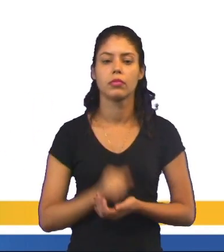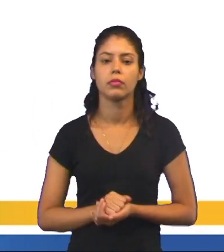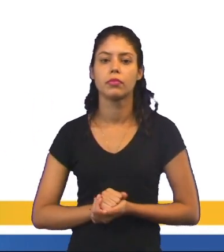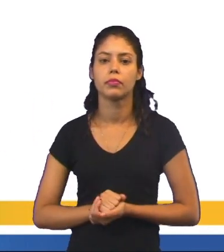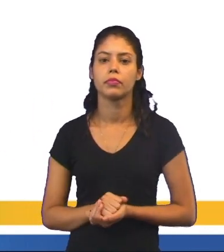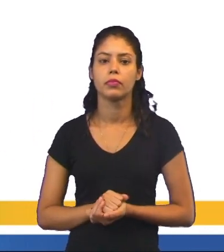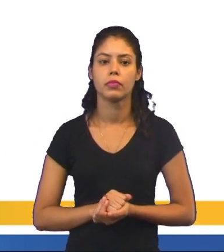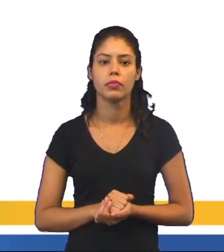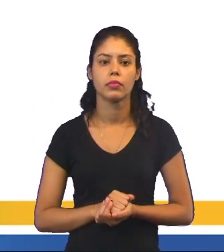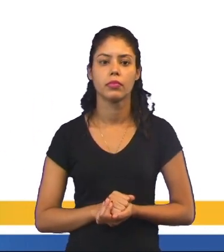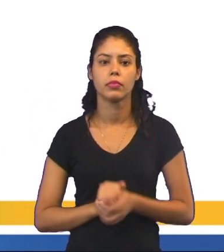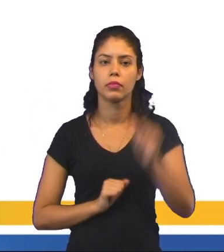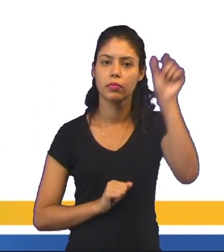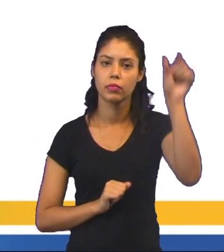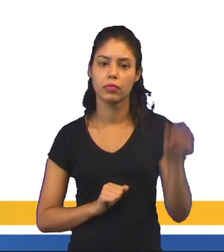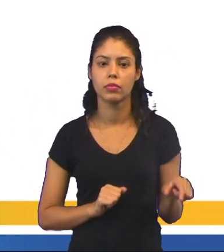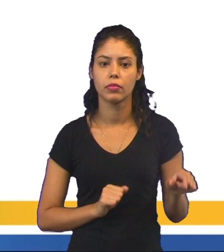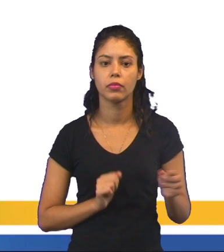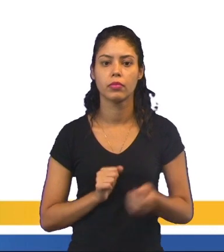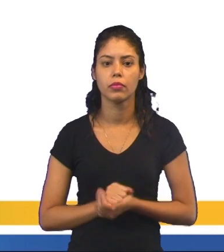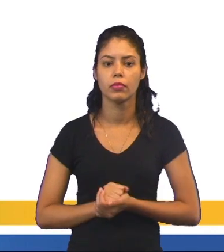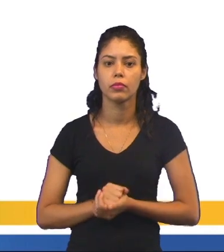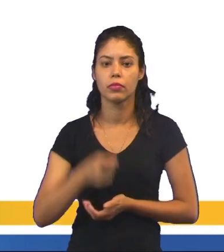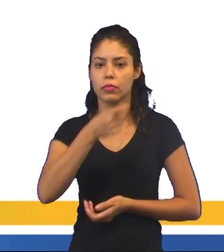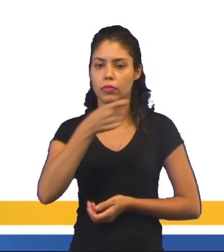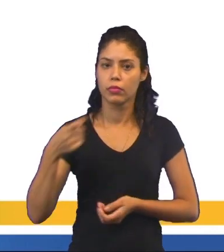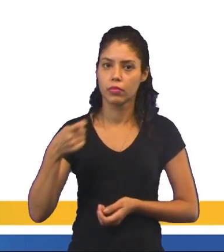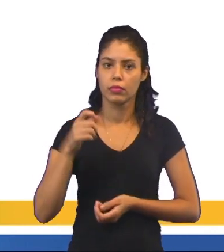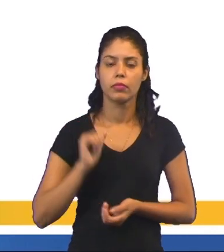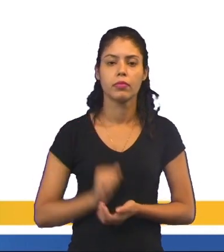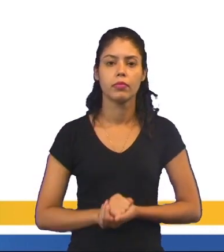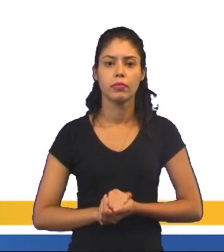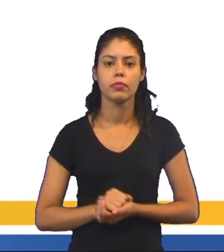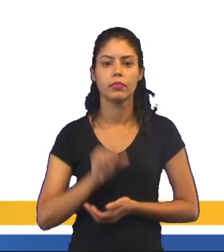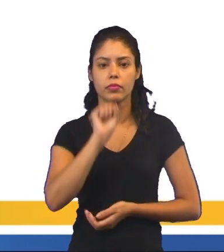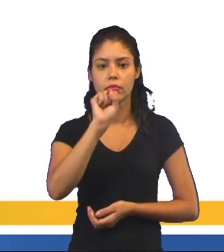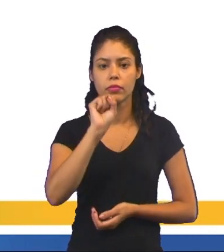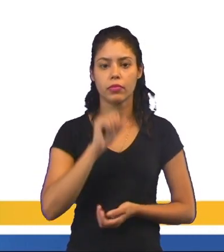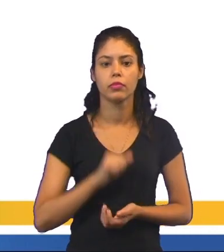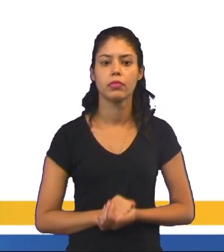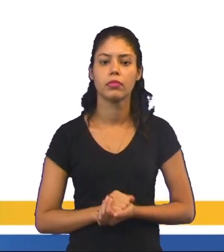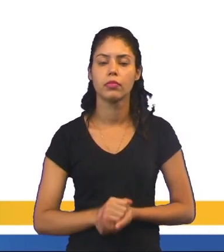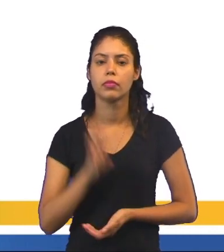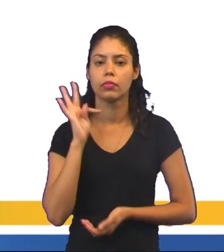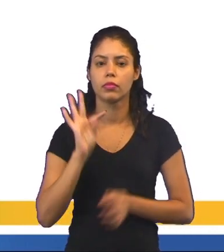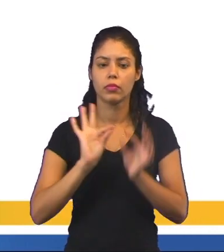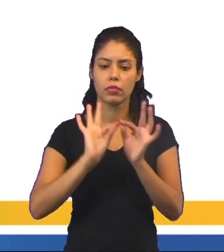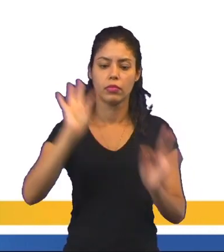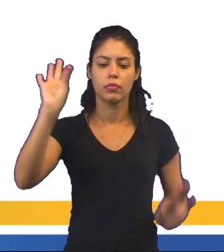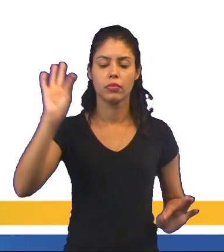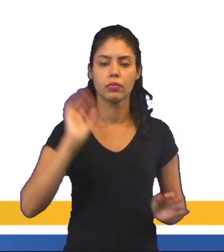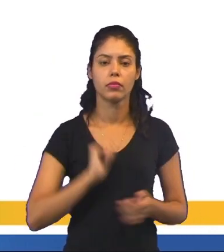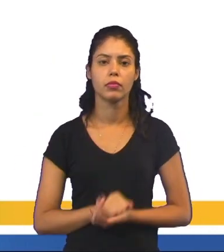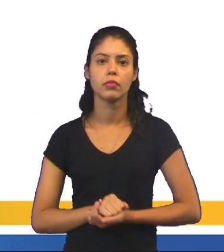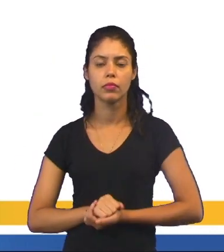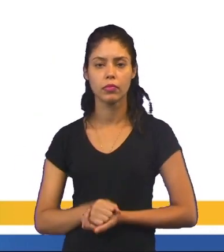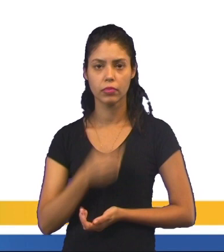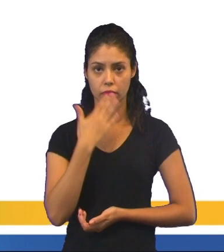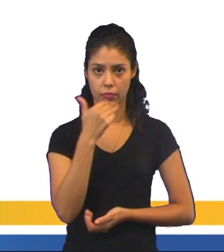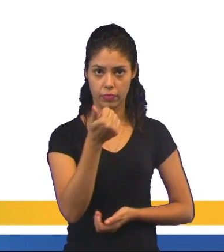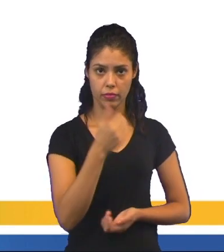tá na vertical a reta S na horizontal e a reta P na diagonal